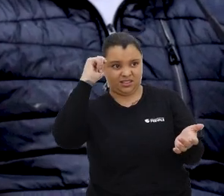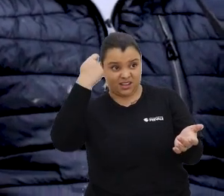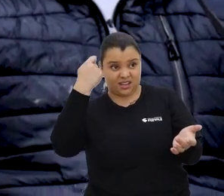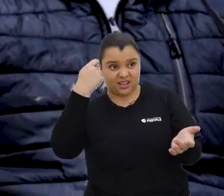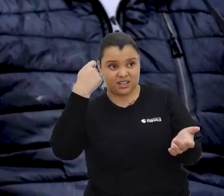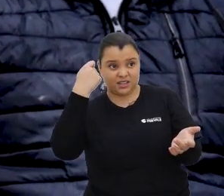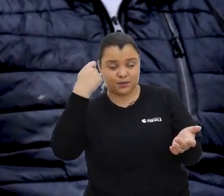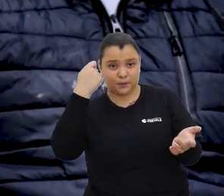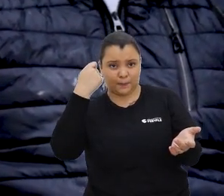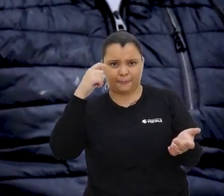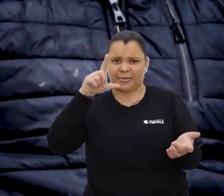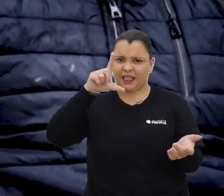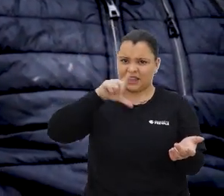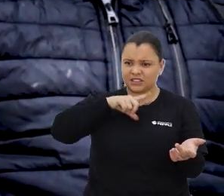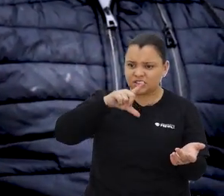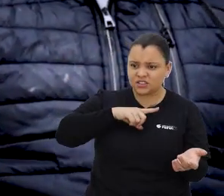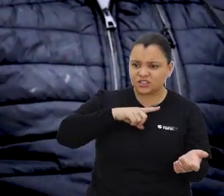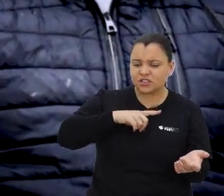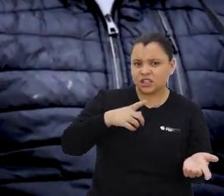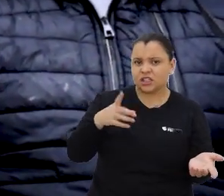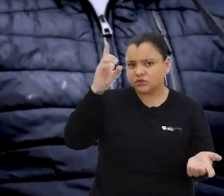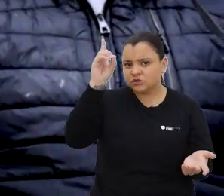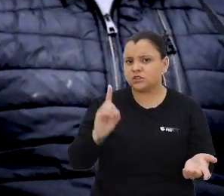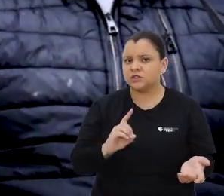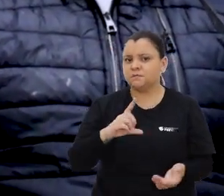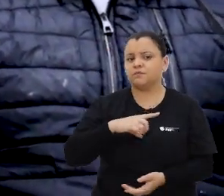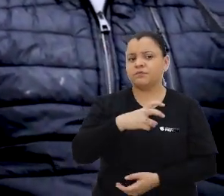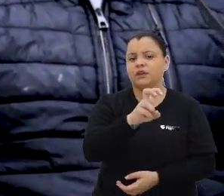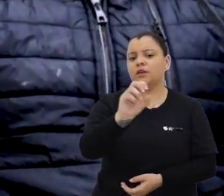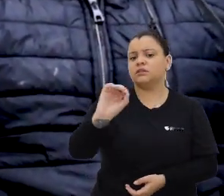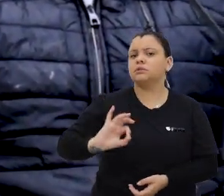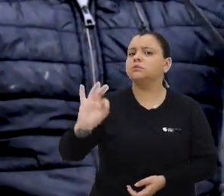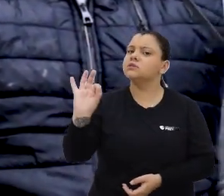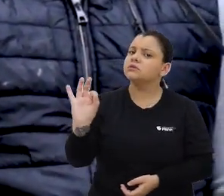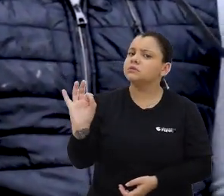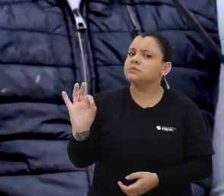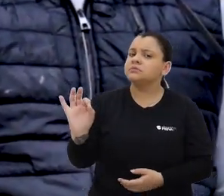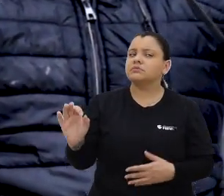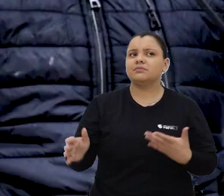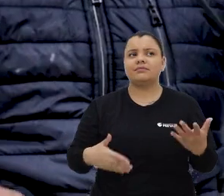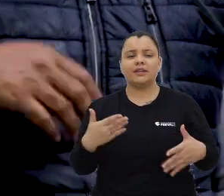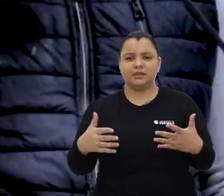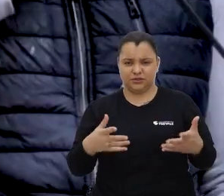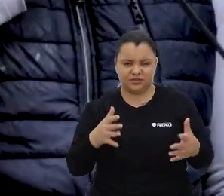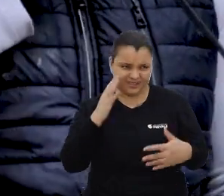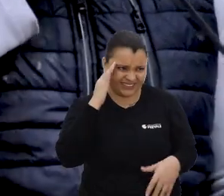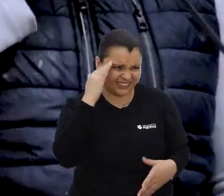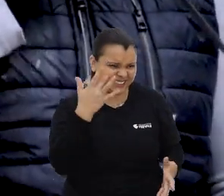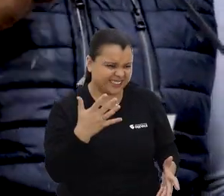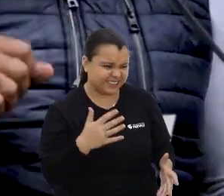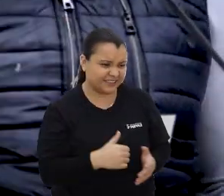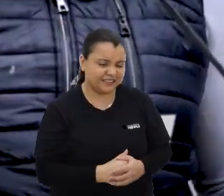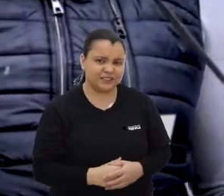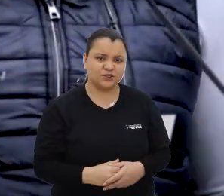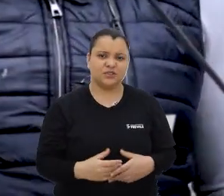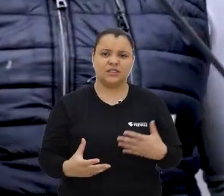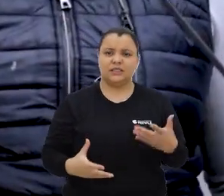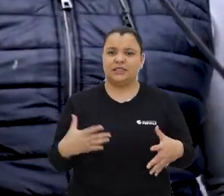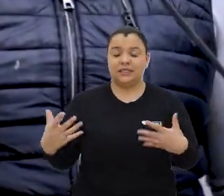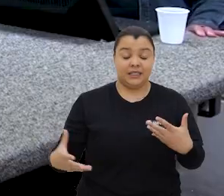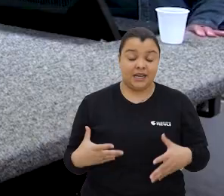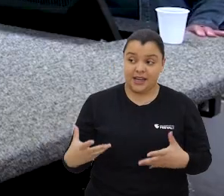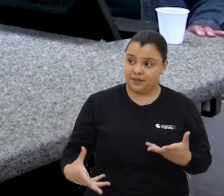que tinha o direito daqui a pouco a ter esse 50%, mas que... Tu tá entendendo o que eu tô querendo dizer? É que